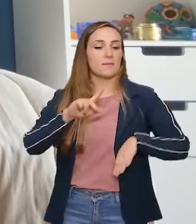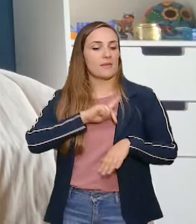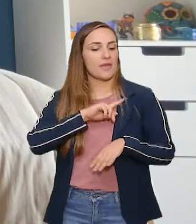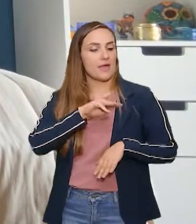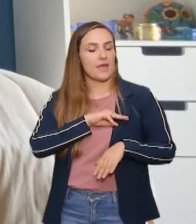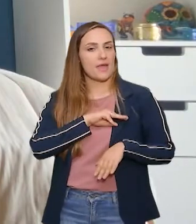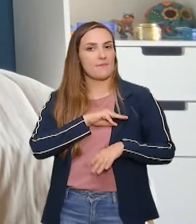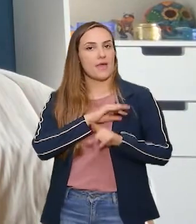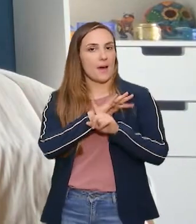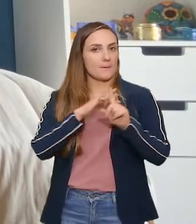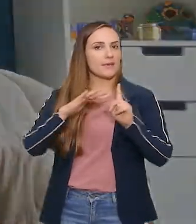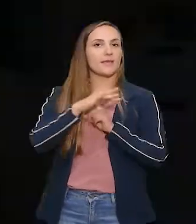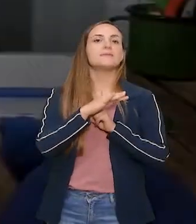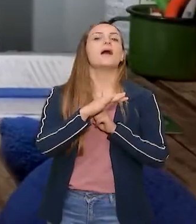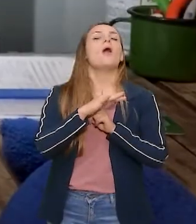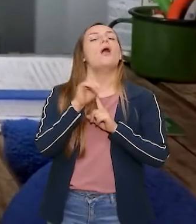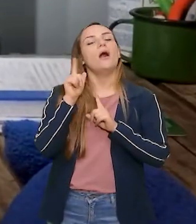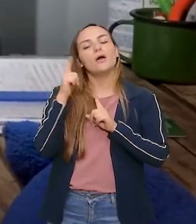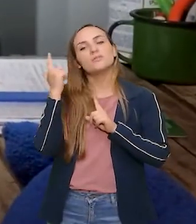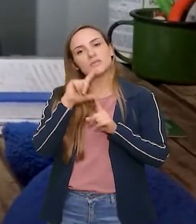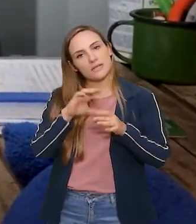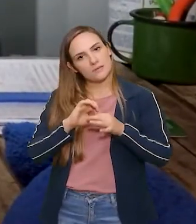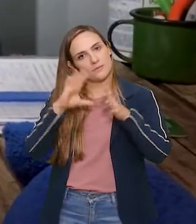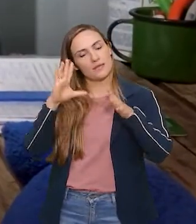do Estado do Meio Ambiente.